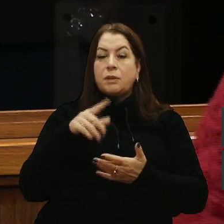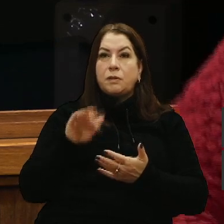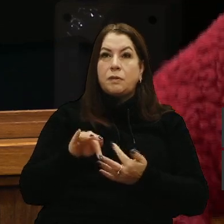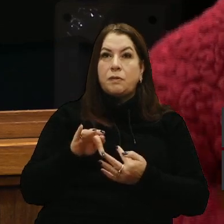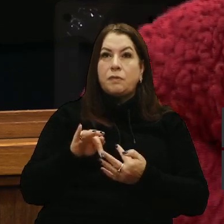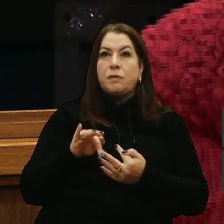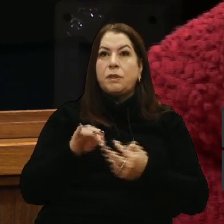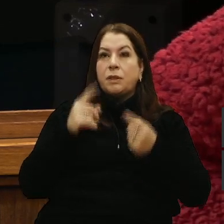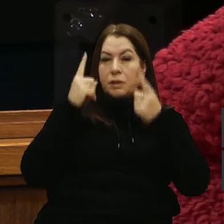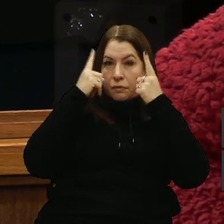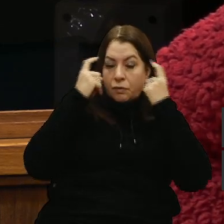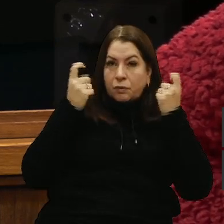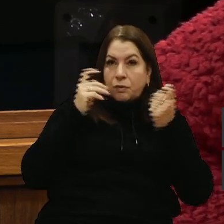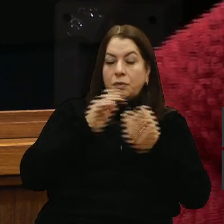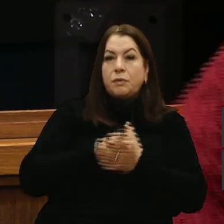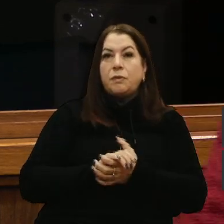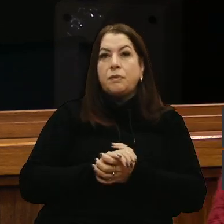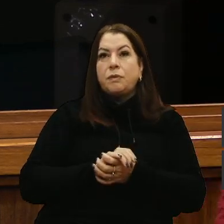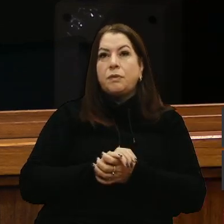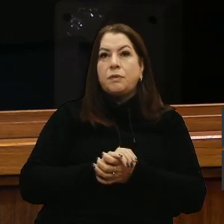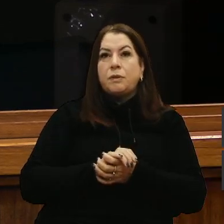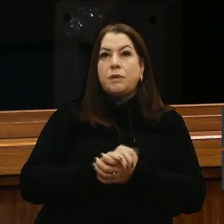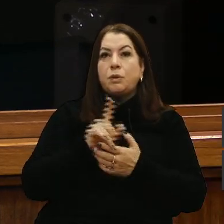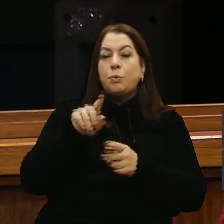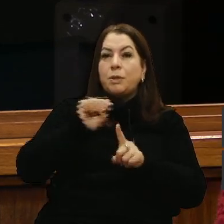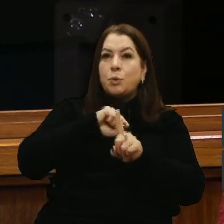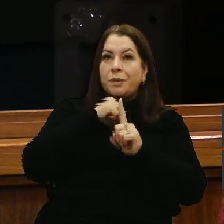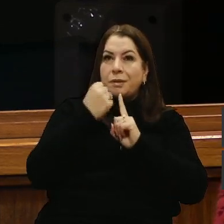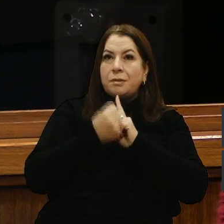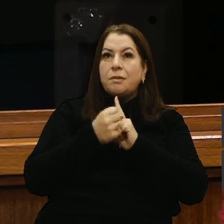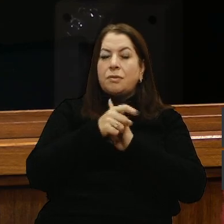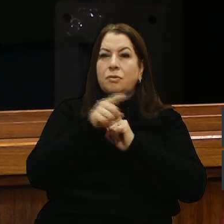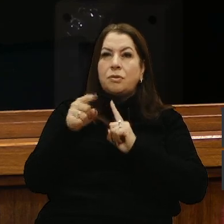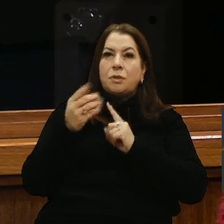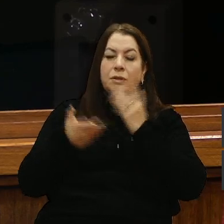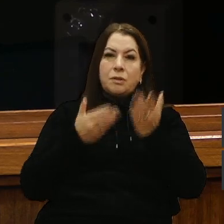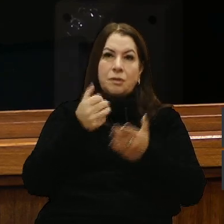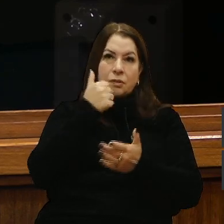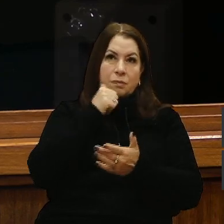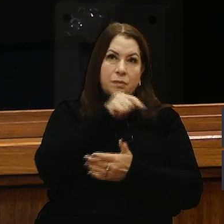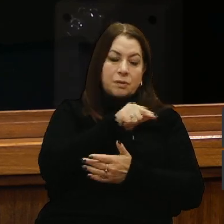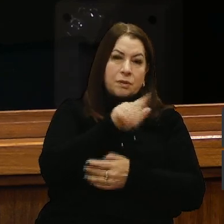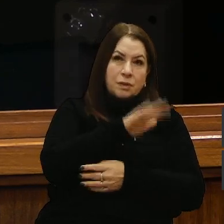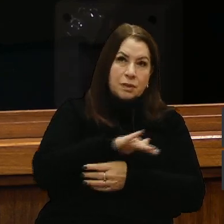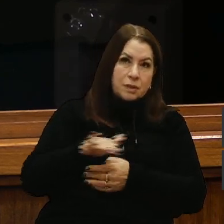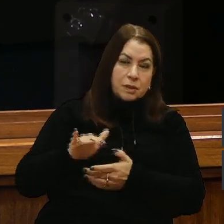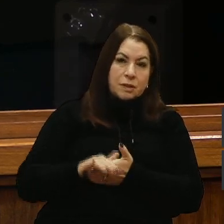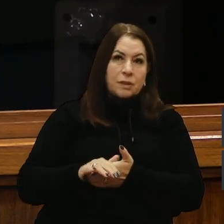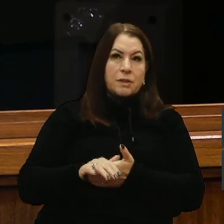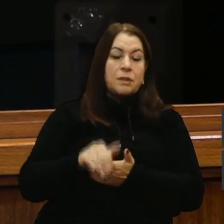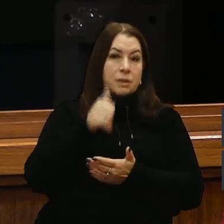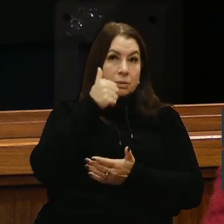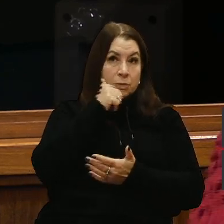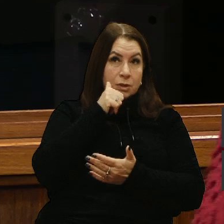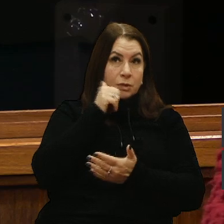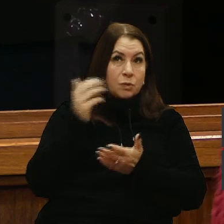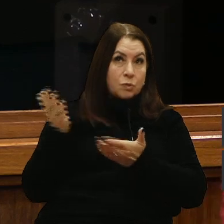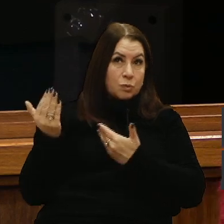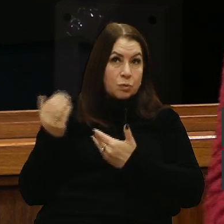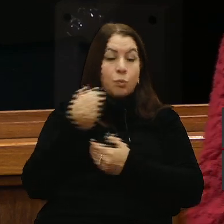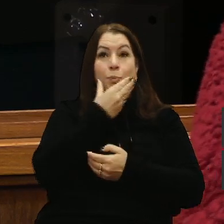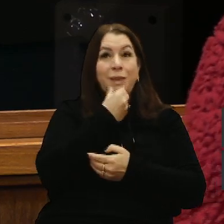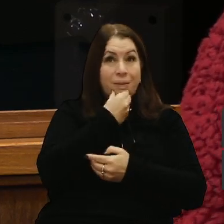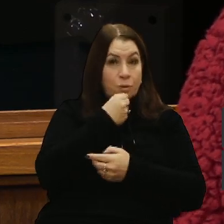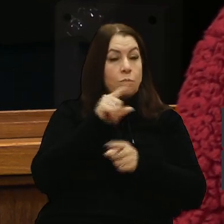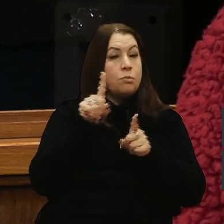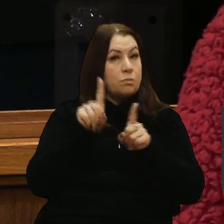cabe a violência, que uma sociedade que atende as mulheres, as crianças, as meninas, adolescentes, meninos